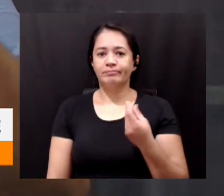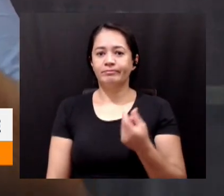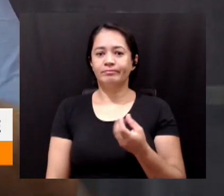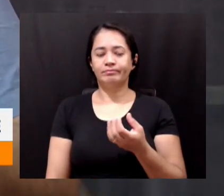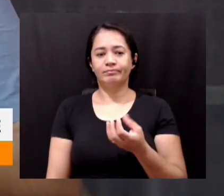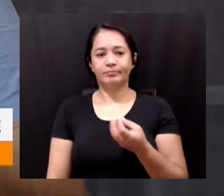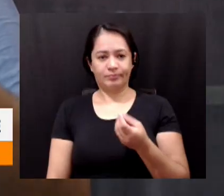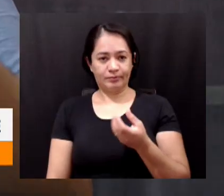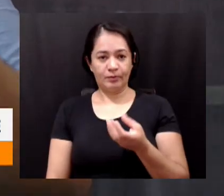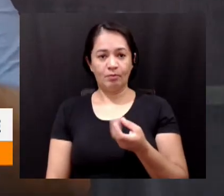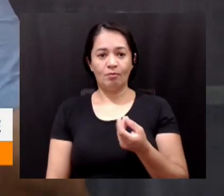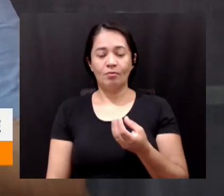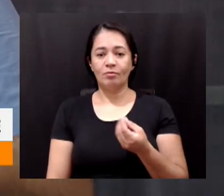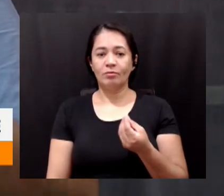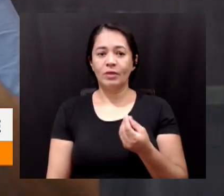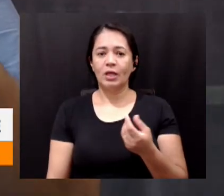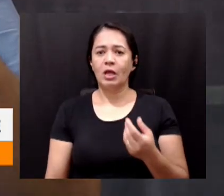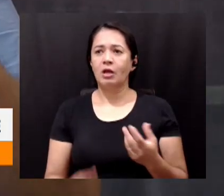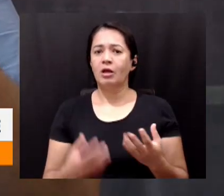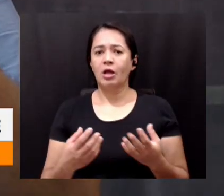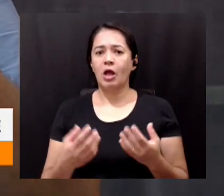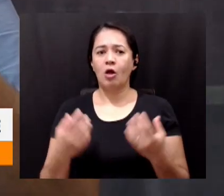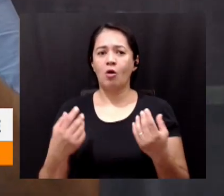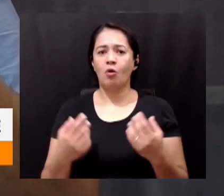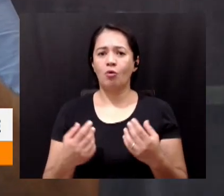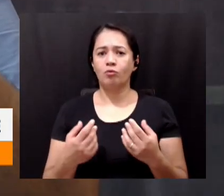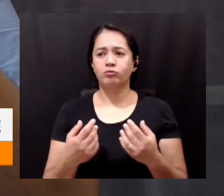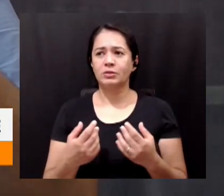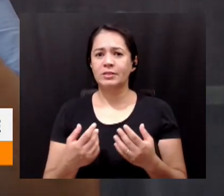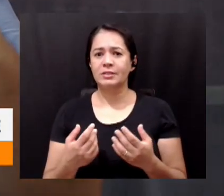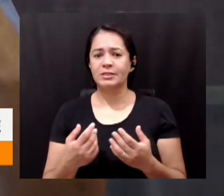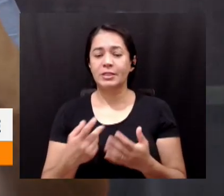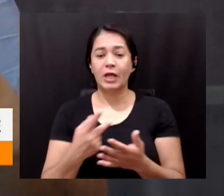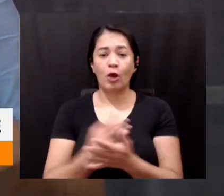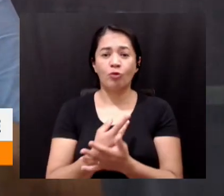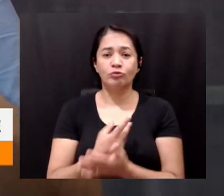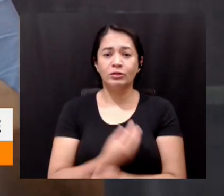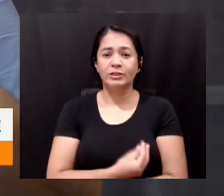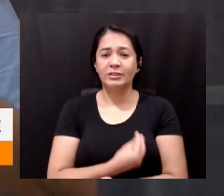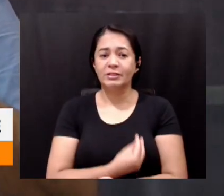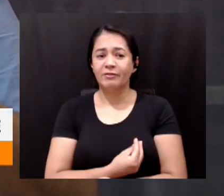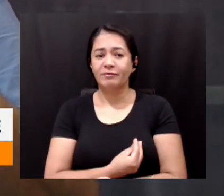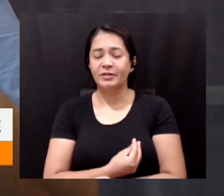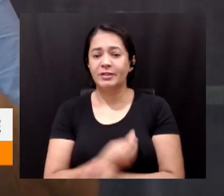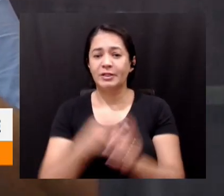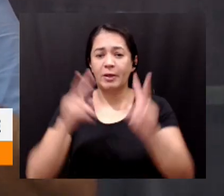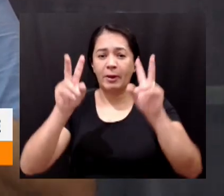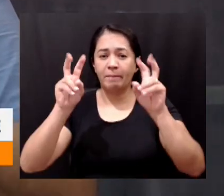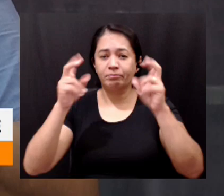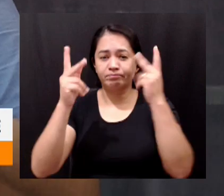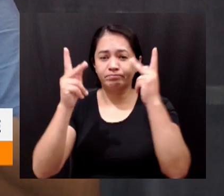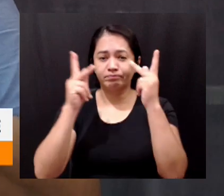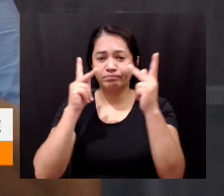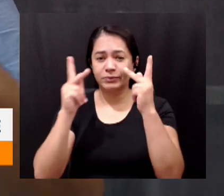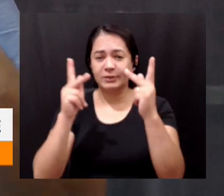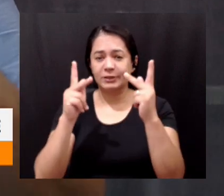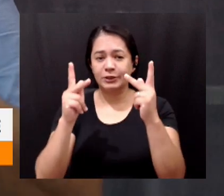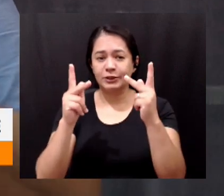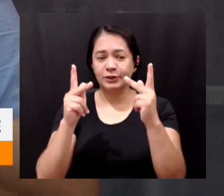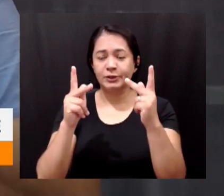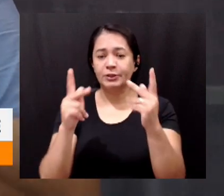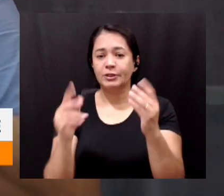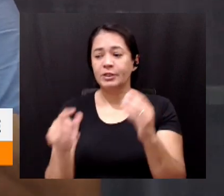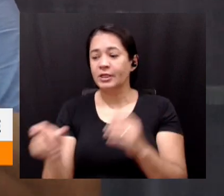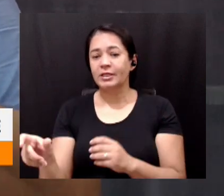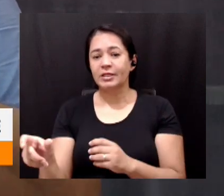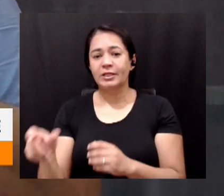algo definitivo baseado em evidências, né, em questões psiquiátricas, Sim. né, em receitas, em remédios,